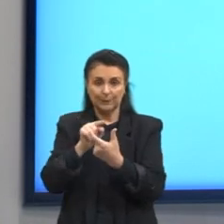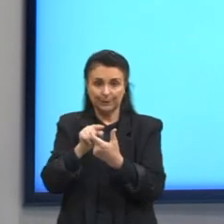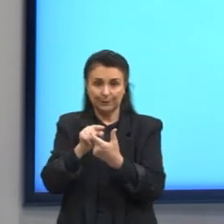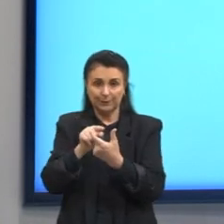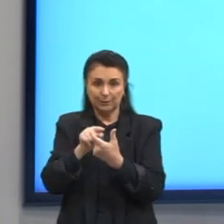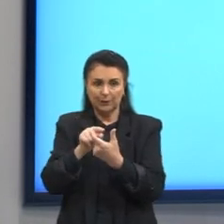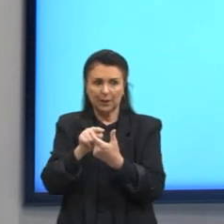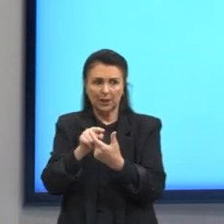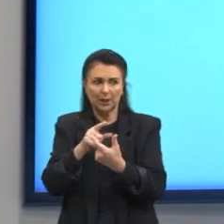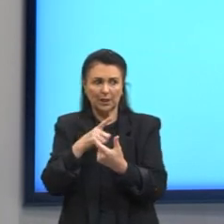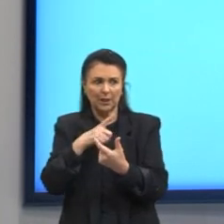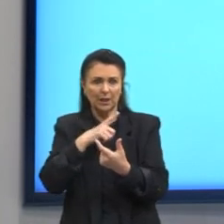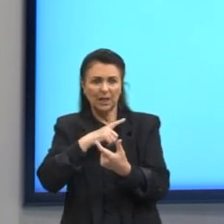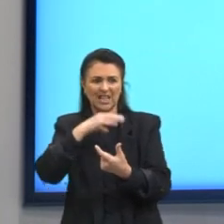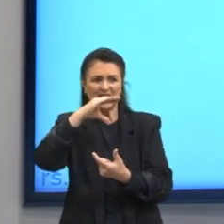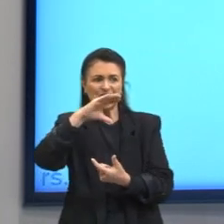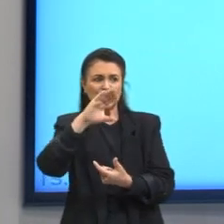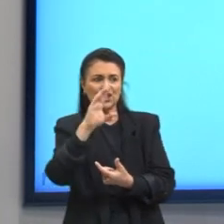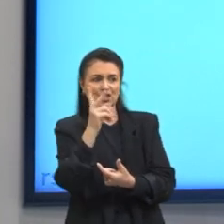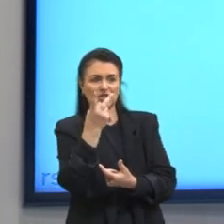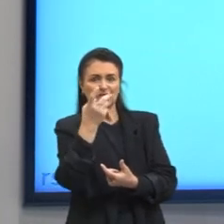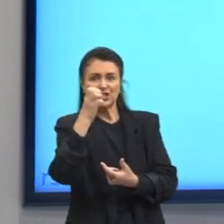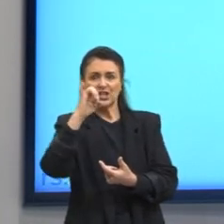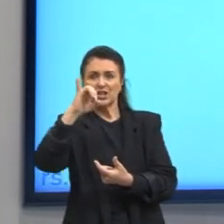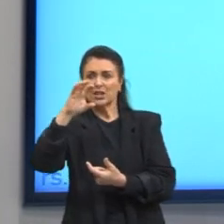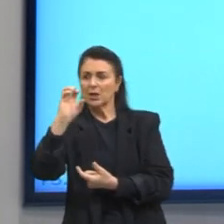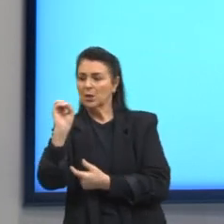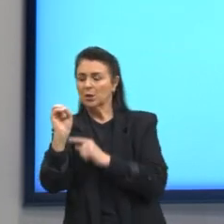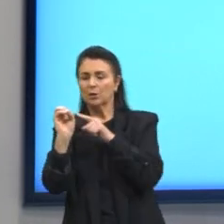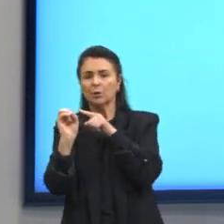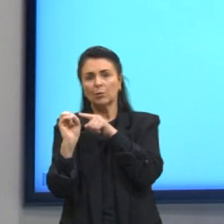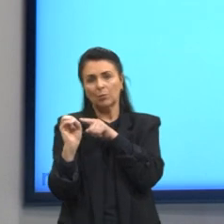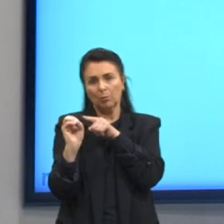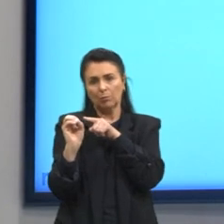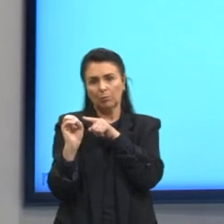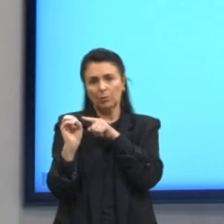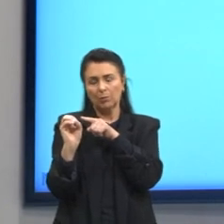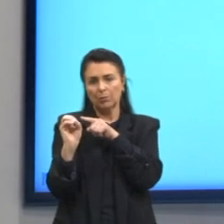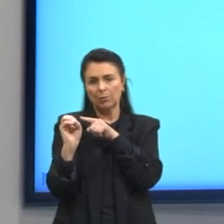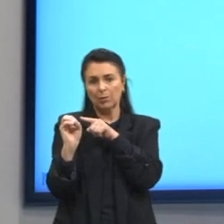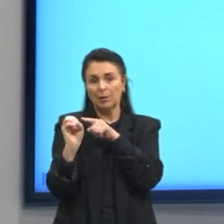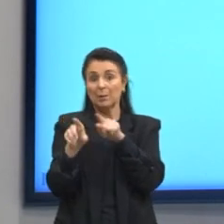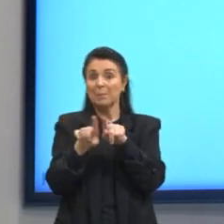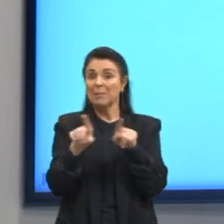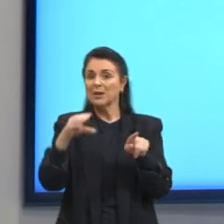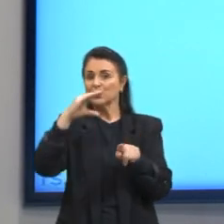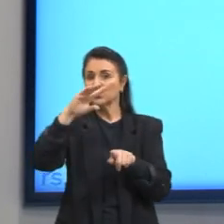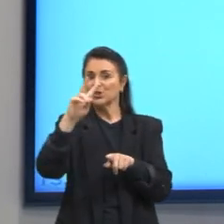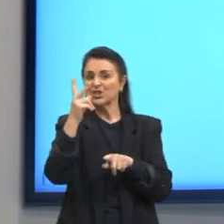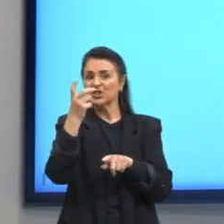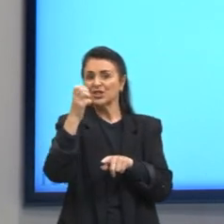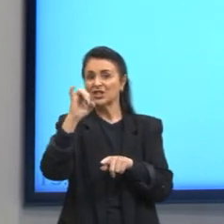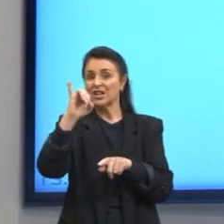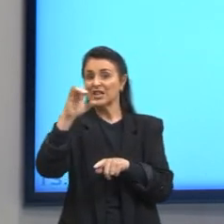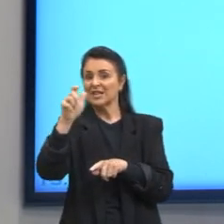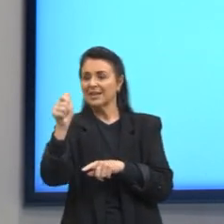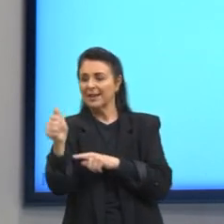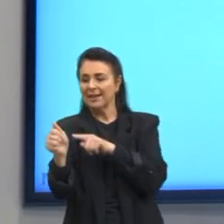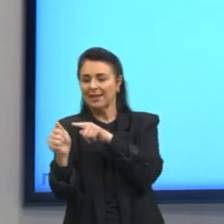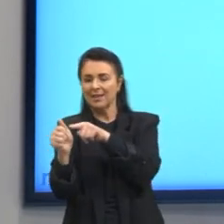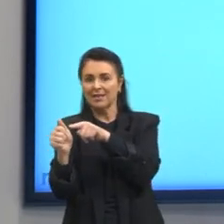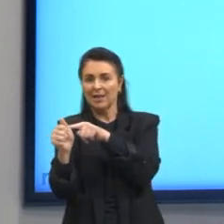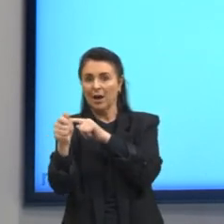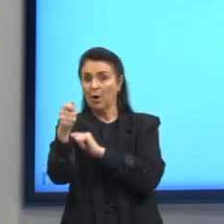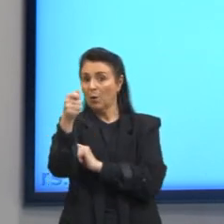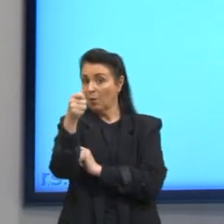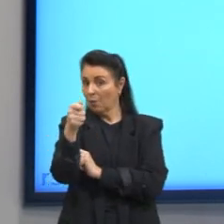dizer São Paulo é cheio de surpresas mas aqui esse cheia vai concordar com a ideia de